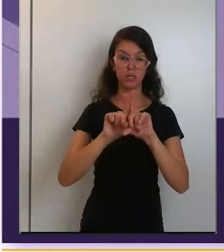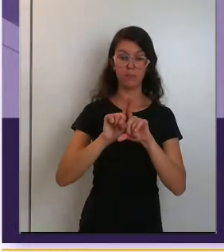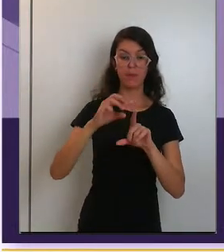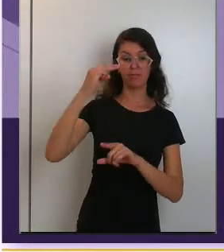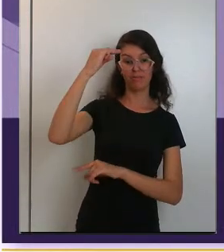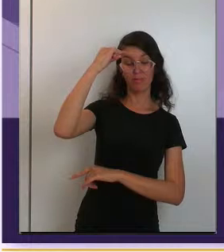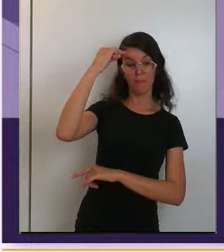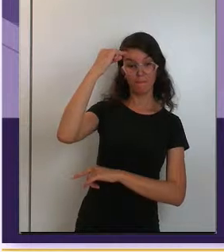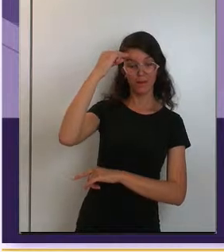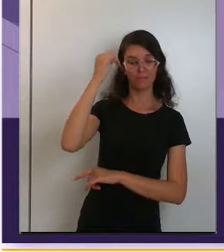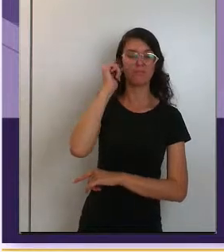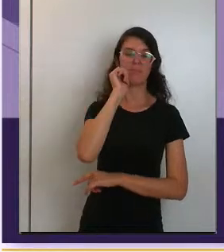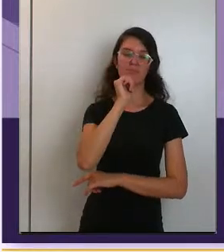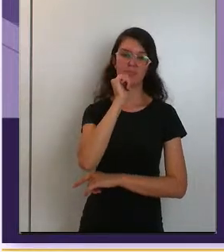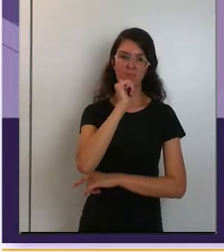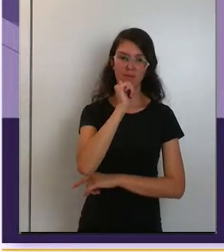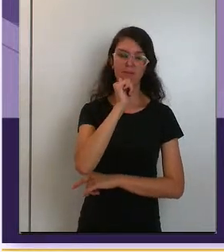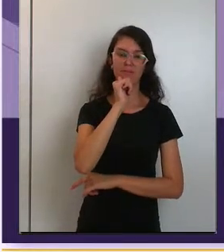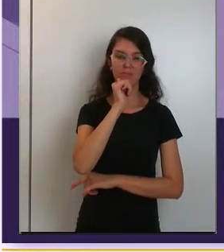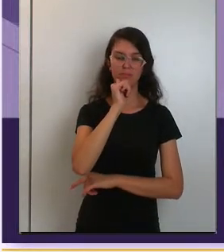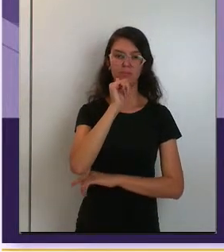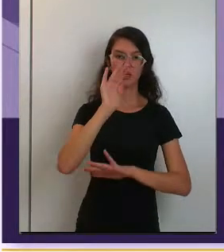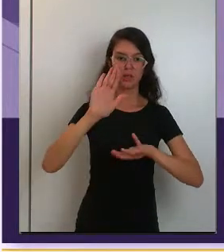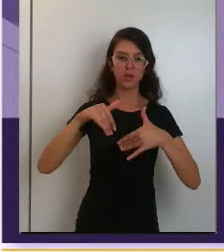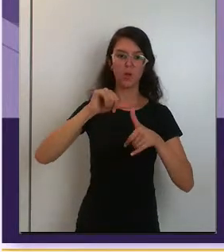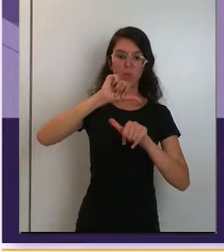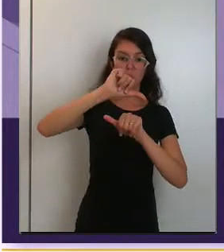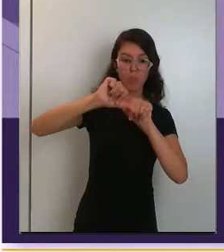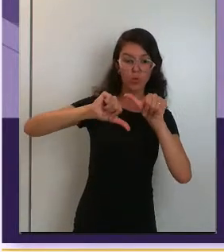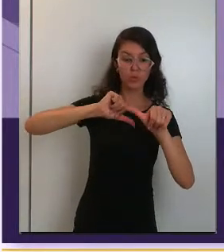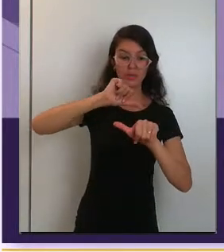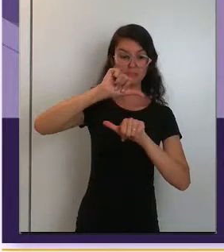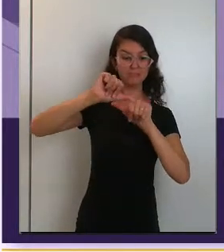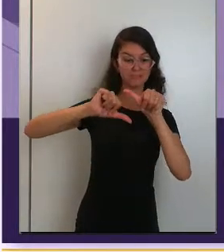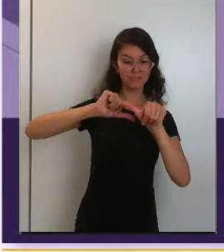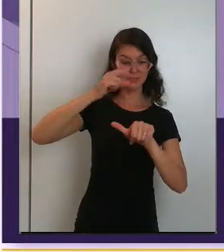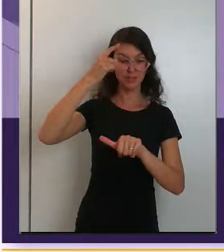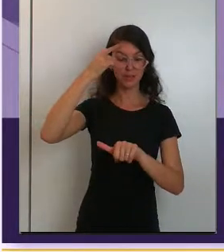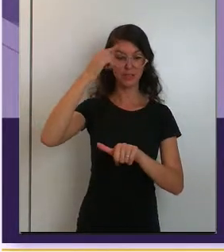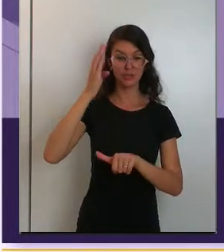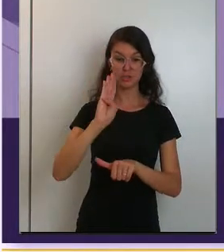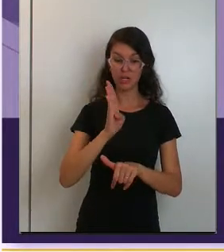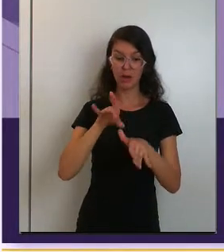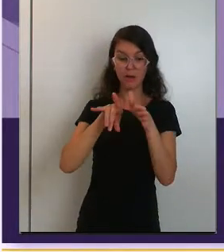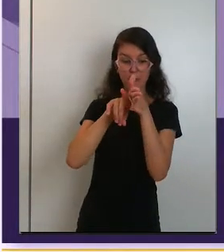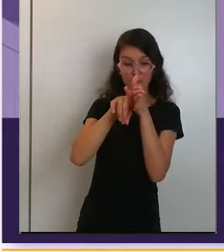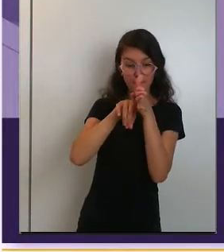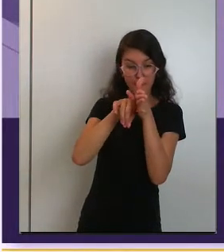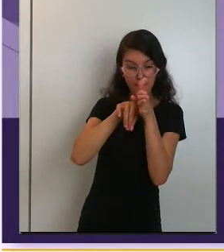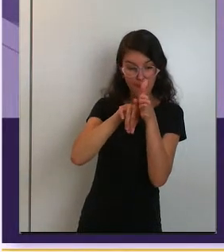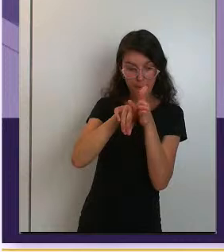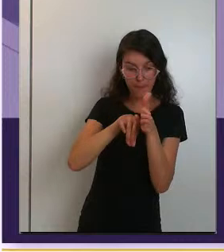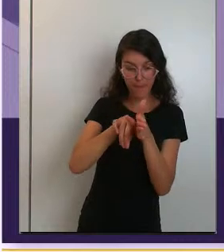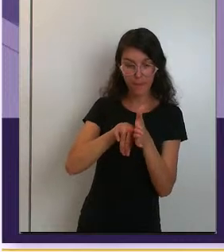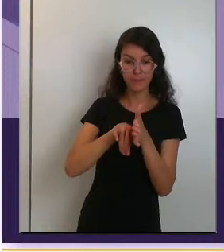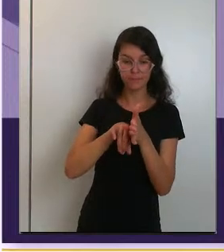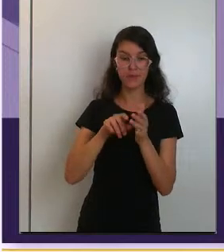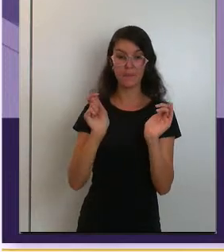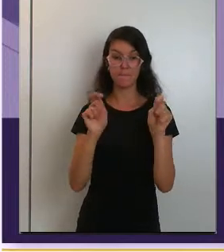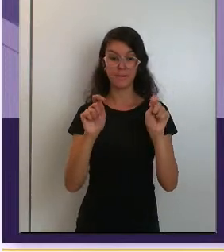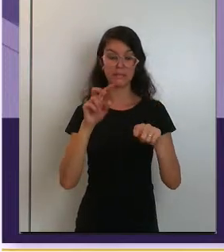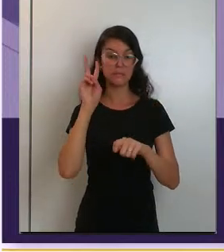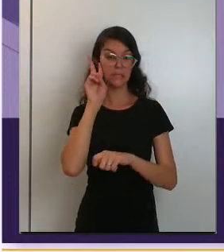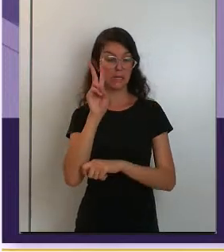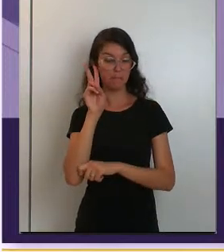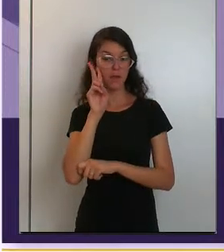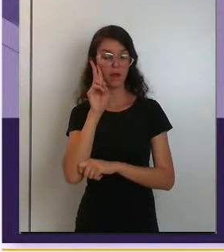das mulheres. As modificações psicofisiológicas, elas já são muito estudadas e elas devem ser ressaltadas